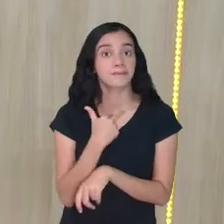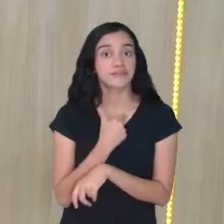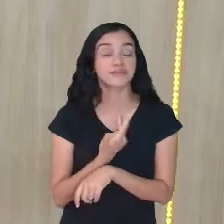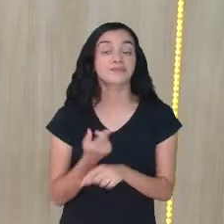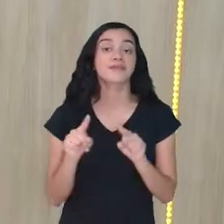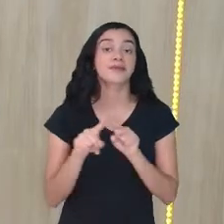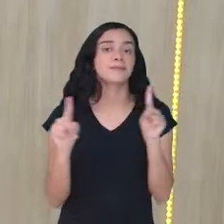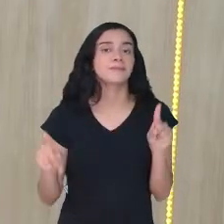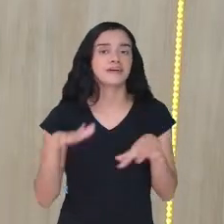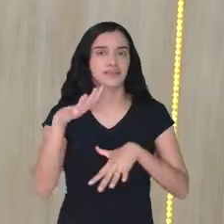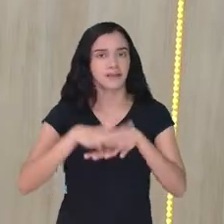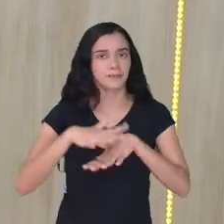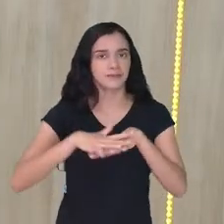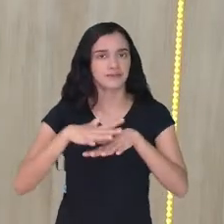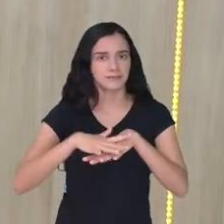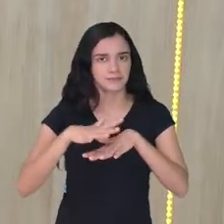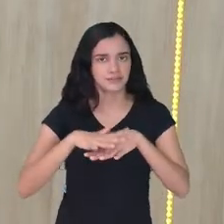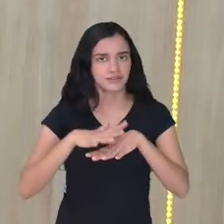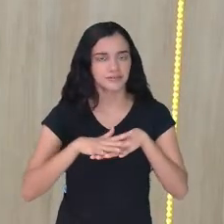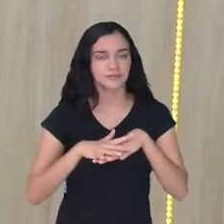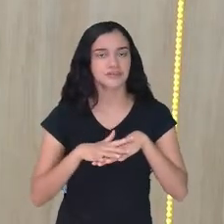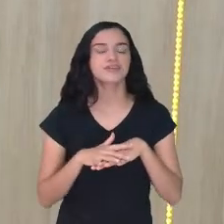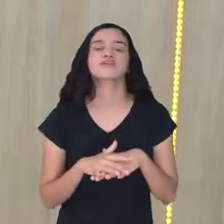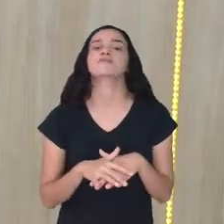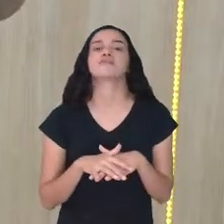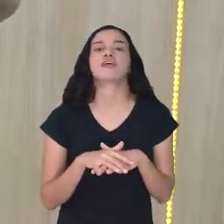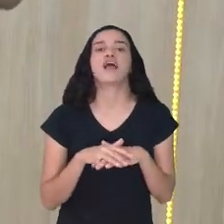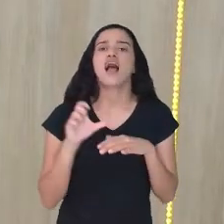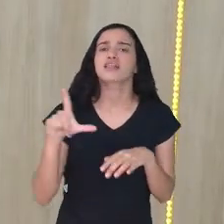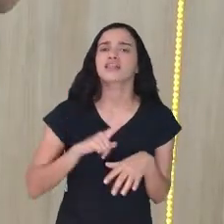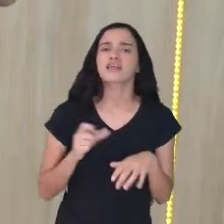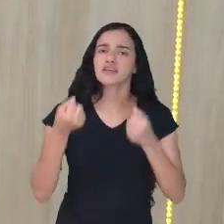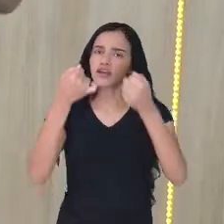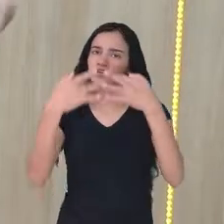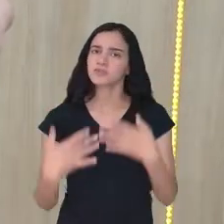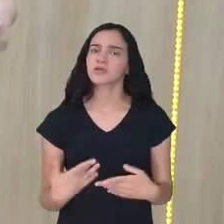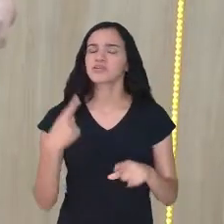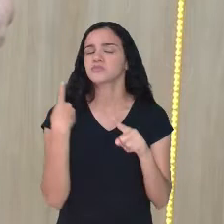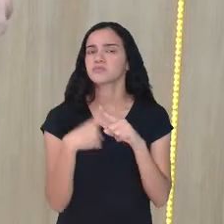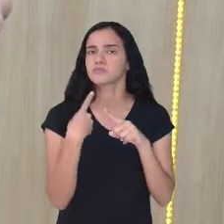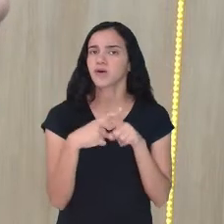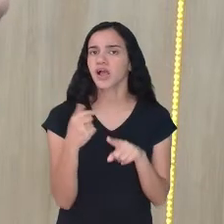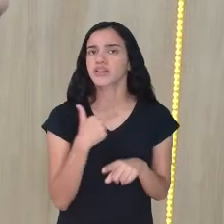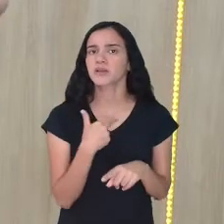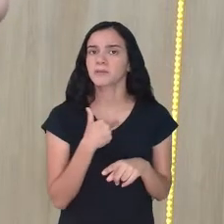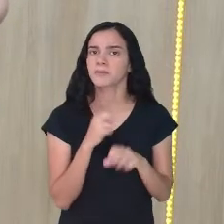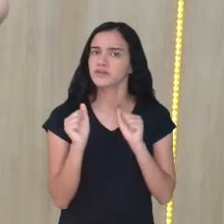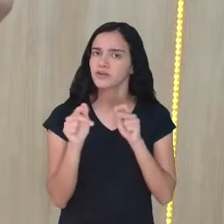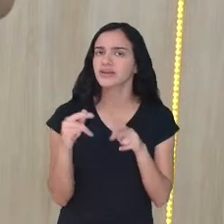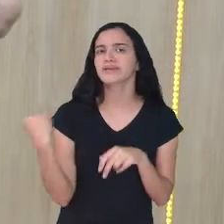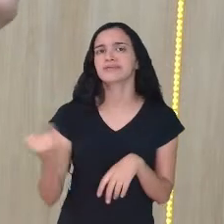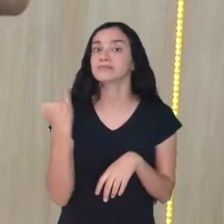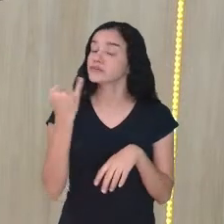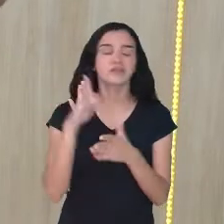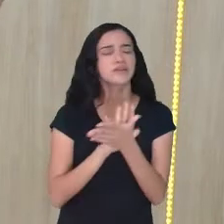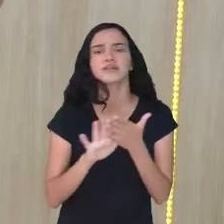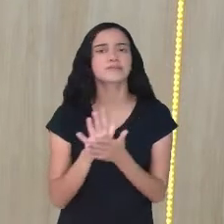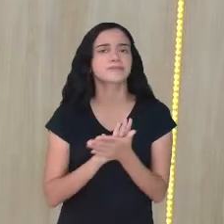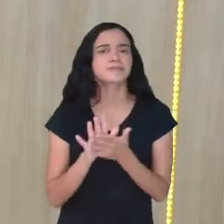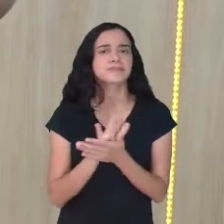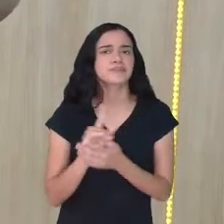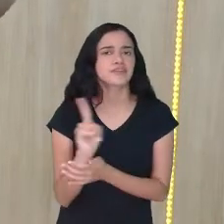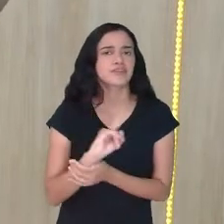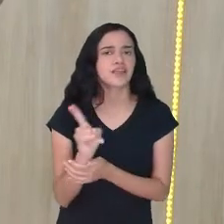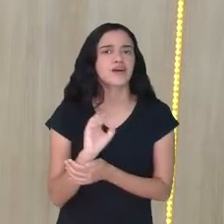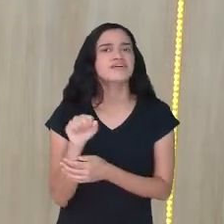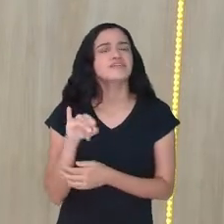na matemática, mas deixa lá para cima, tem explicações por que não pode, tá? É importante? Não. Se você entendeu por